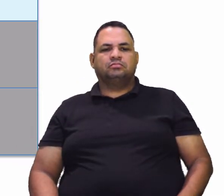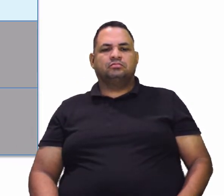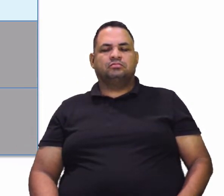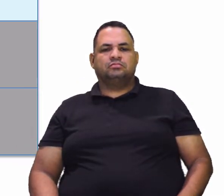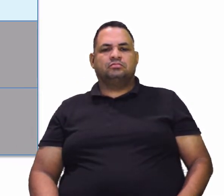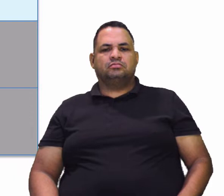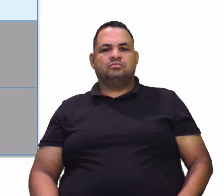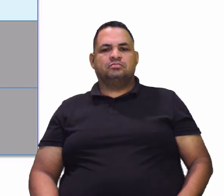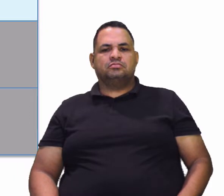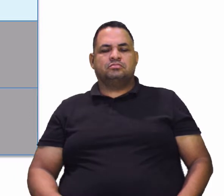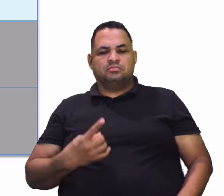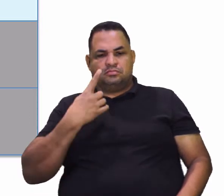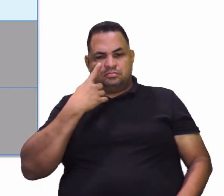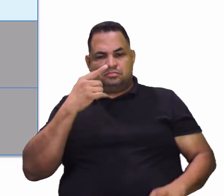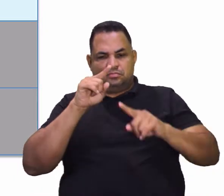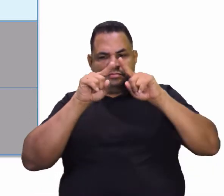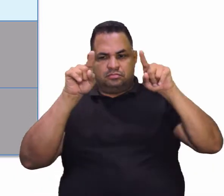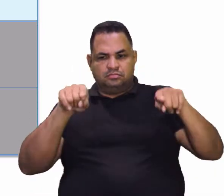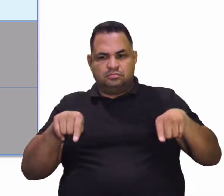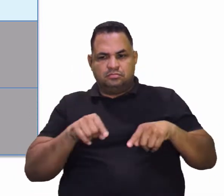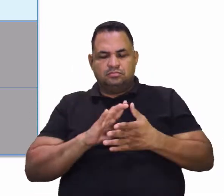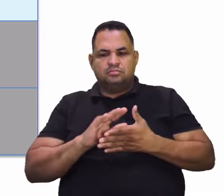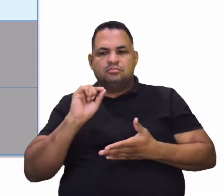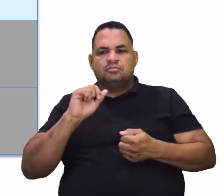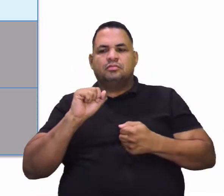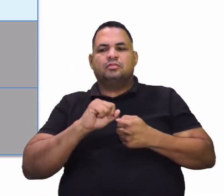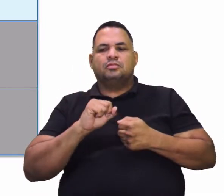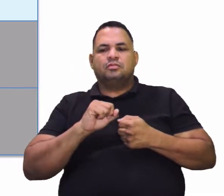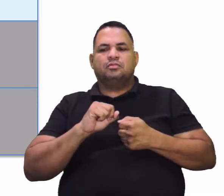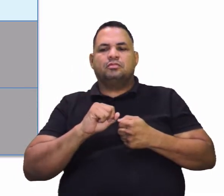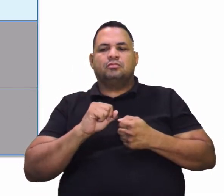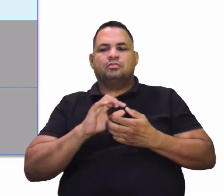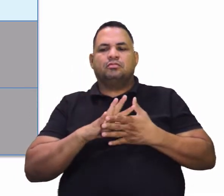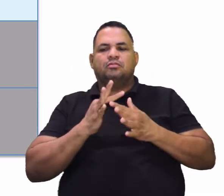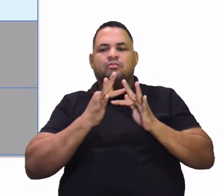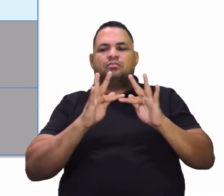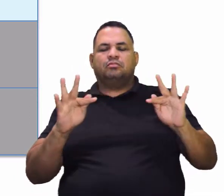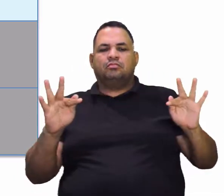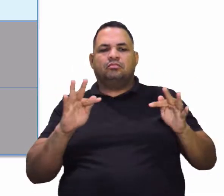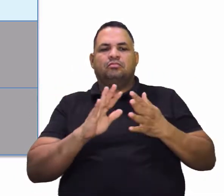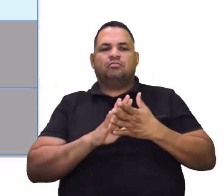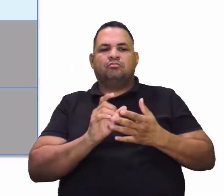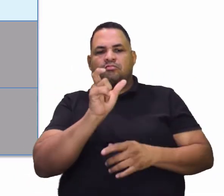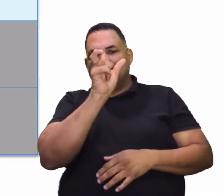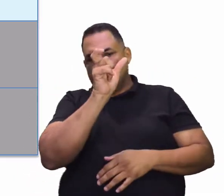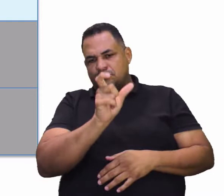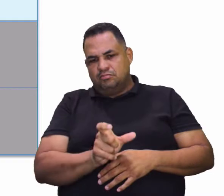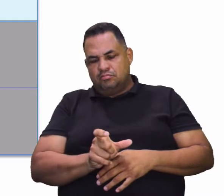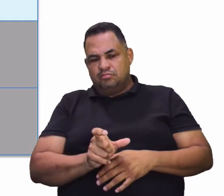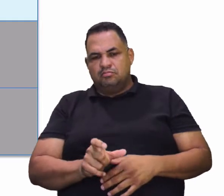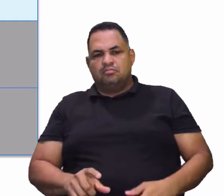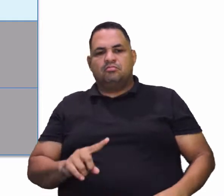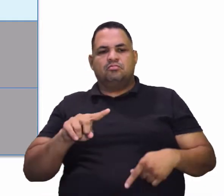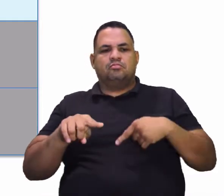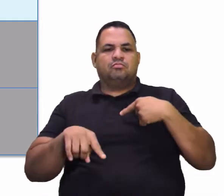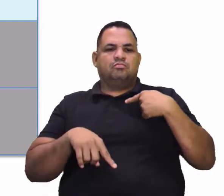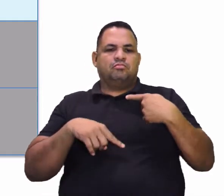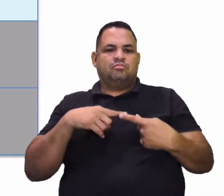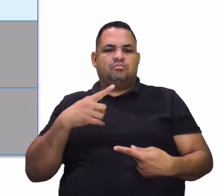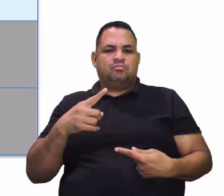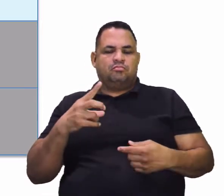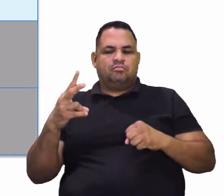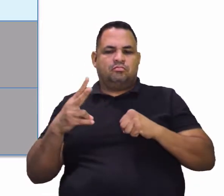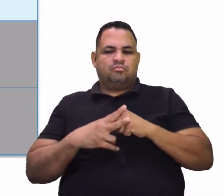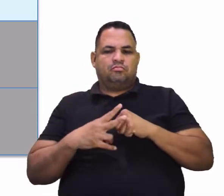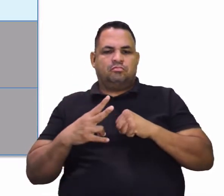to. Vamos ver aqui nessa tabela, como é que você faz a frase afirmativa? Primeiro vem o seu sujeito, depois vem